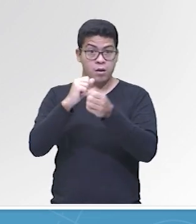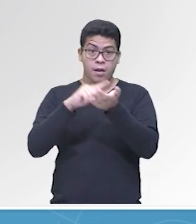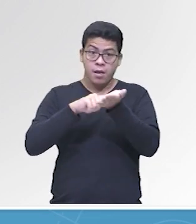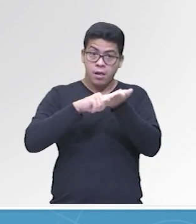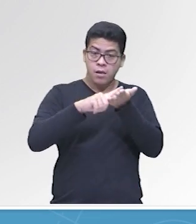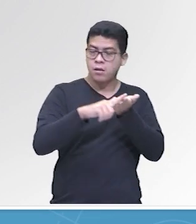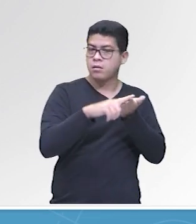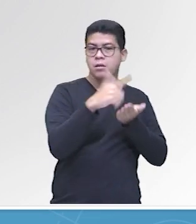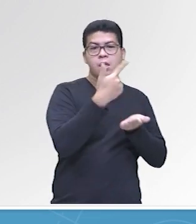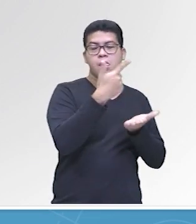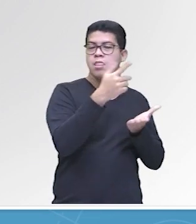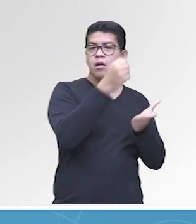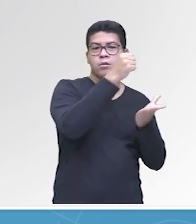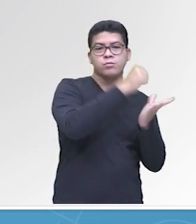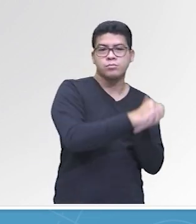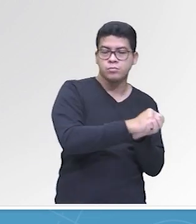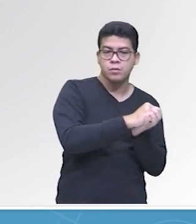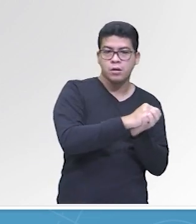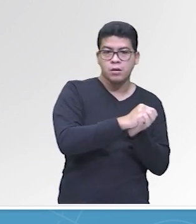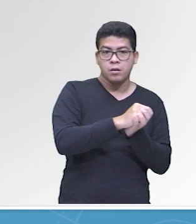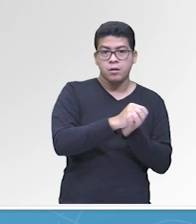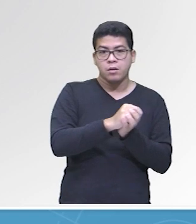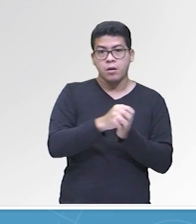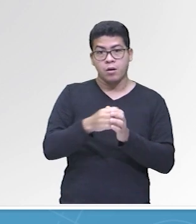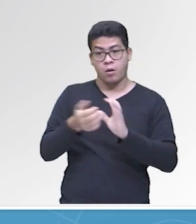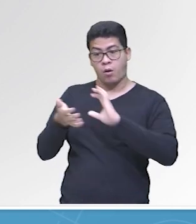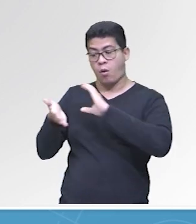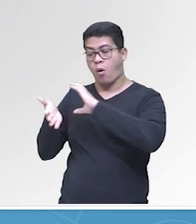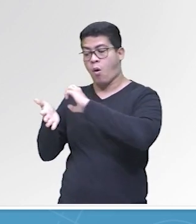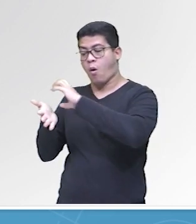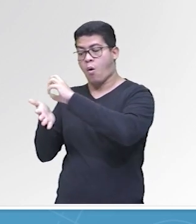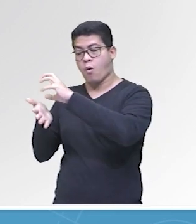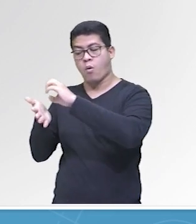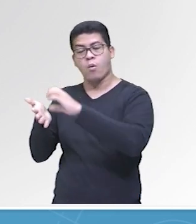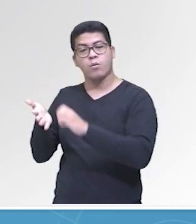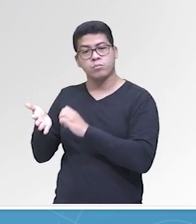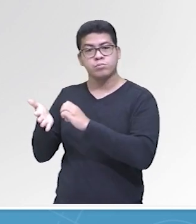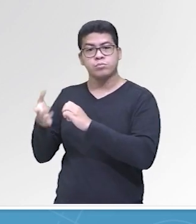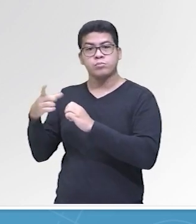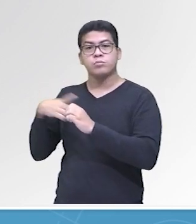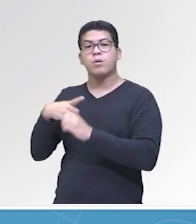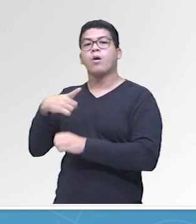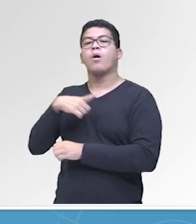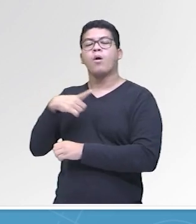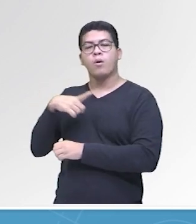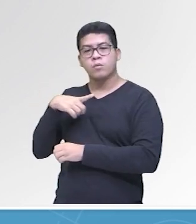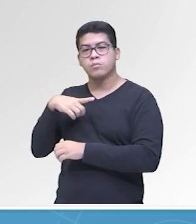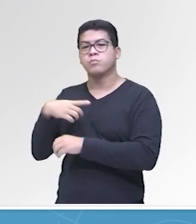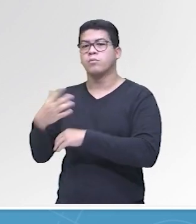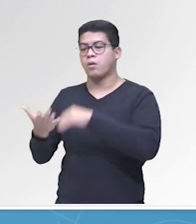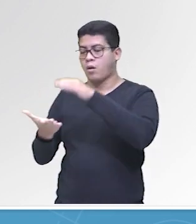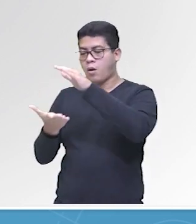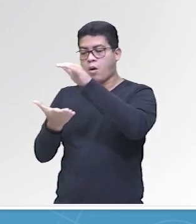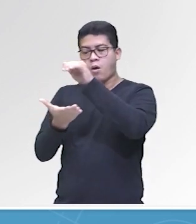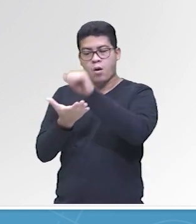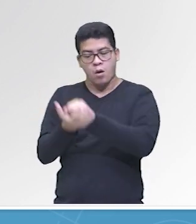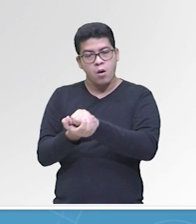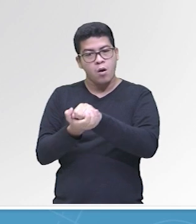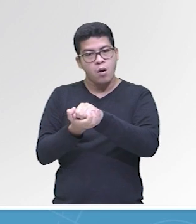não possui ribossomos aderidos à sua parede. Retículo endoplasmático rugoso possui ribossomos